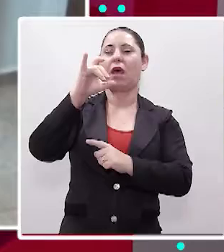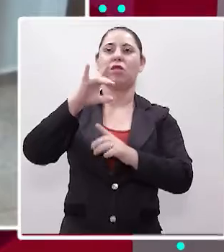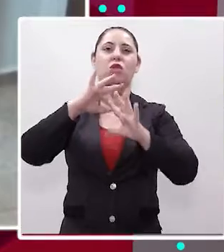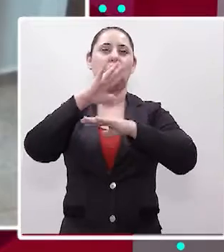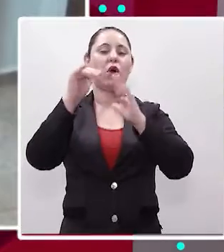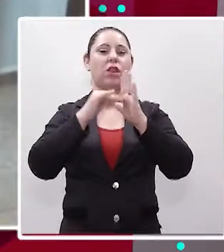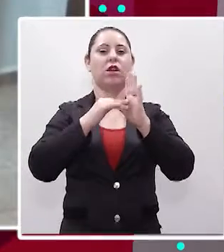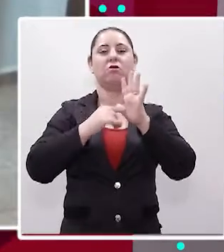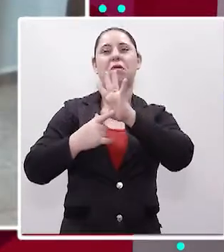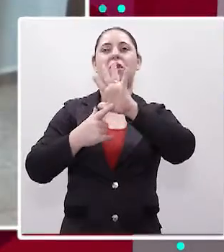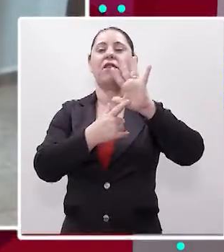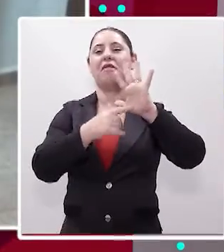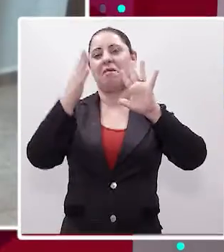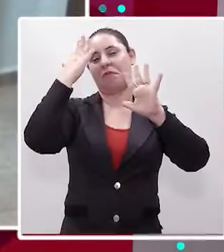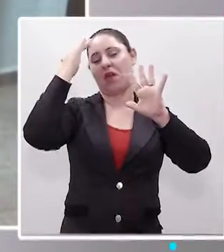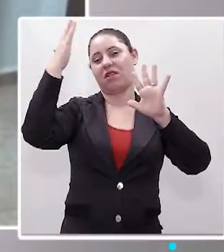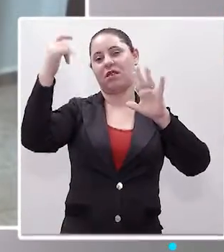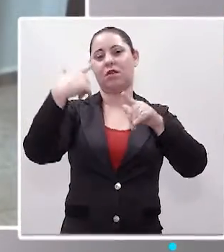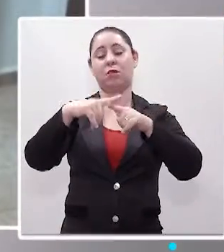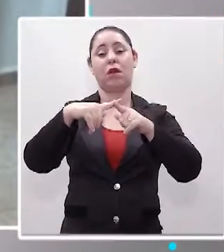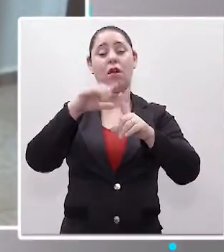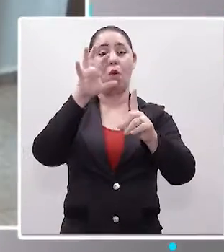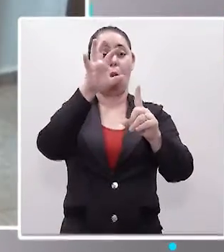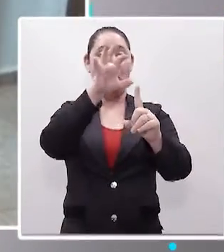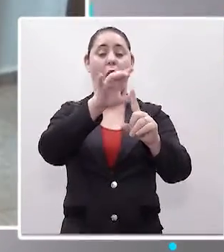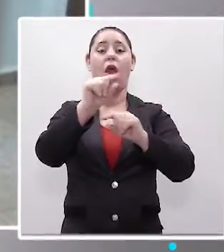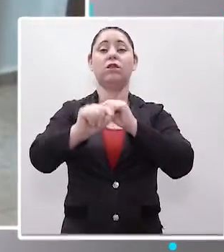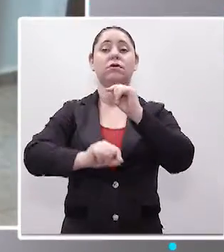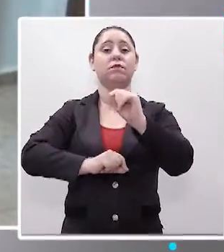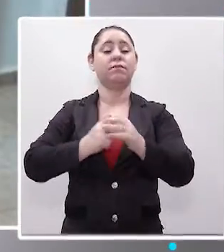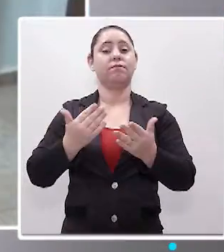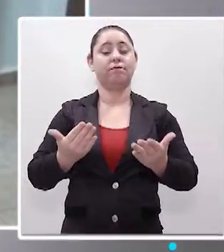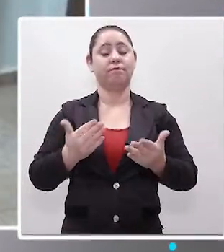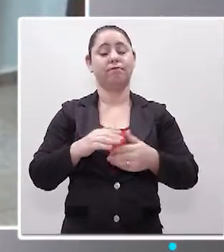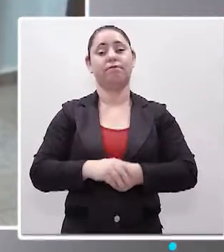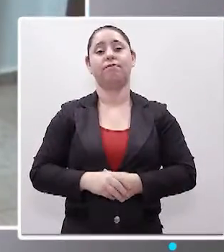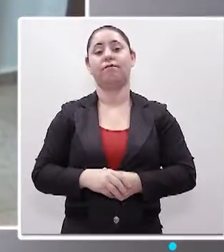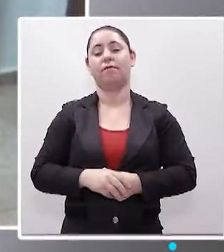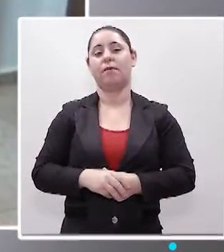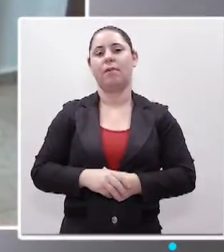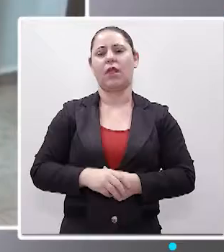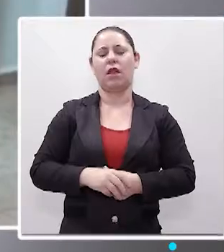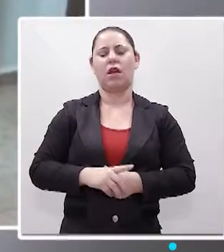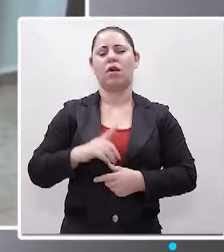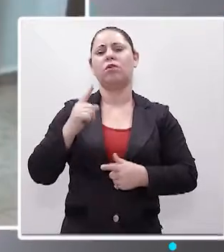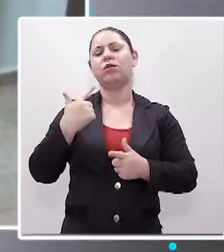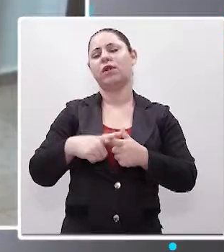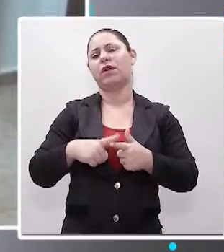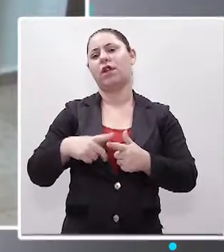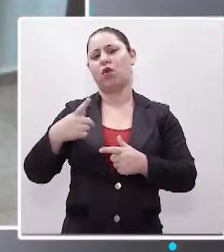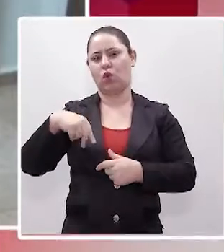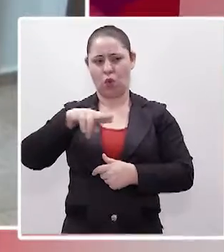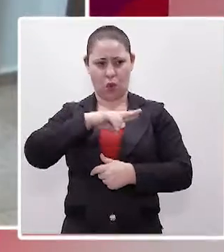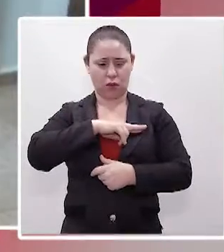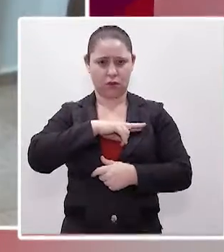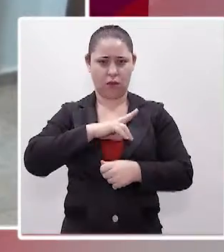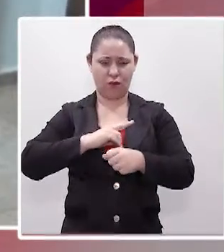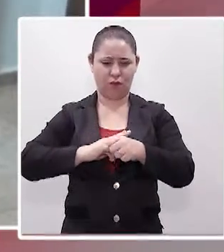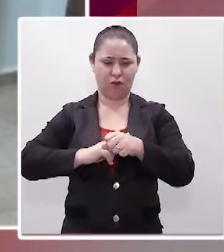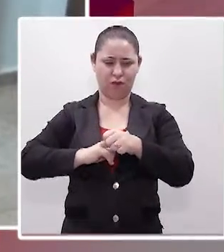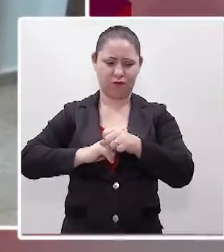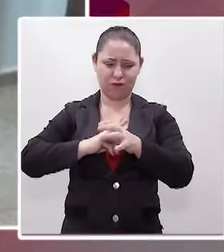virou youtuber, virou tudo. E eu acho que isso reflete um pouco, né, a gente foi